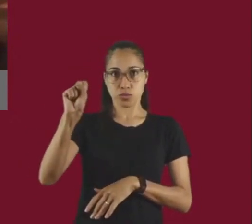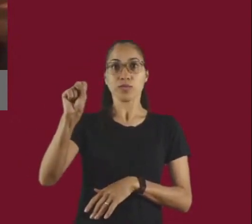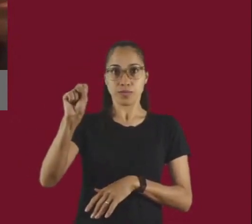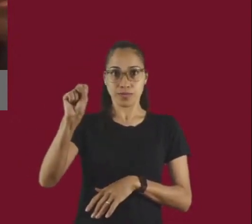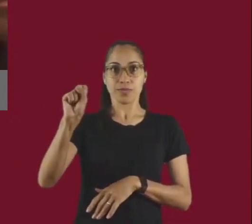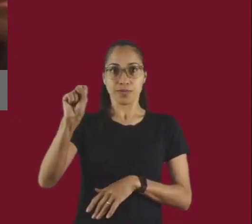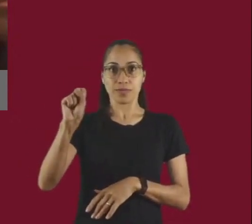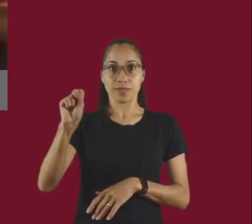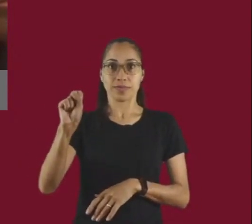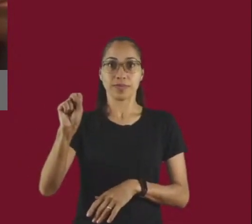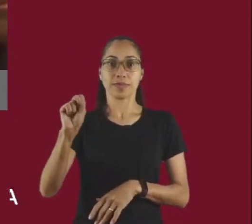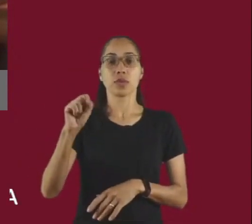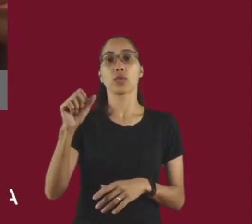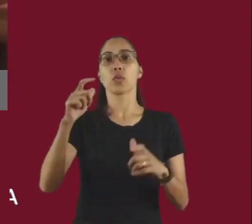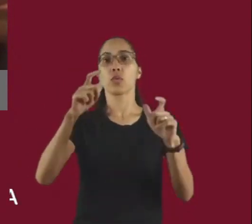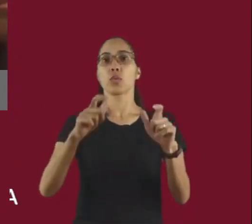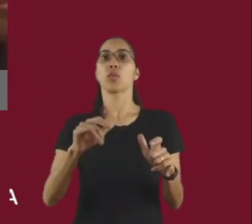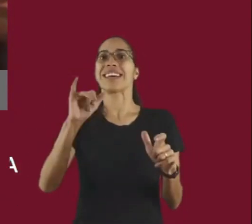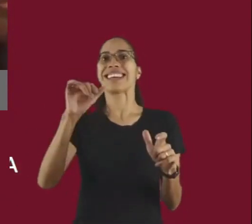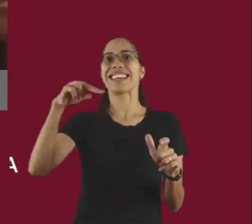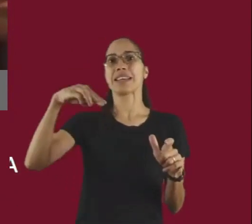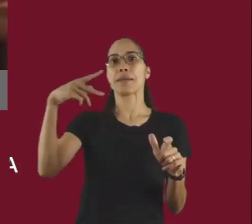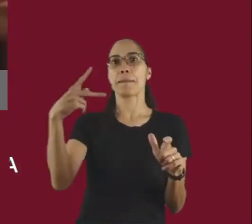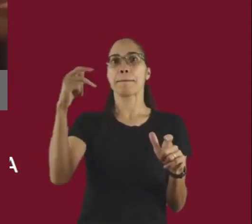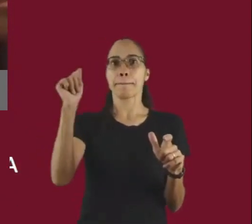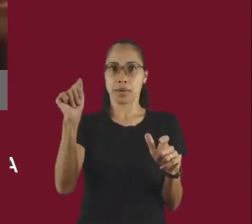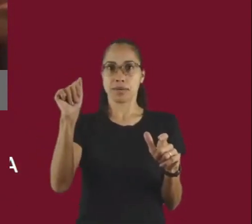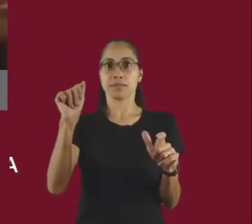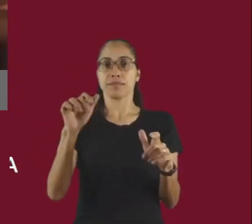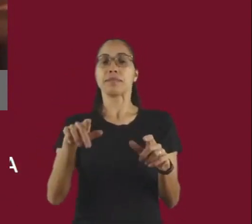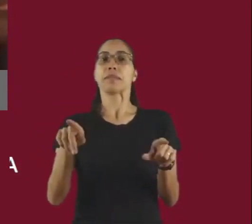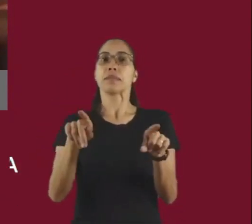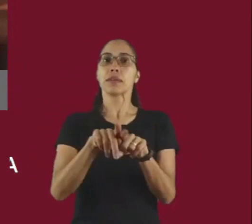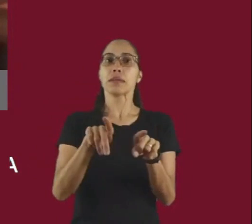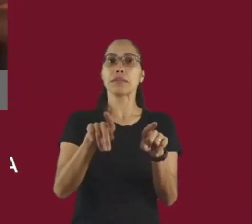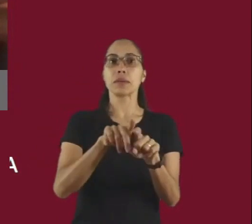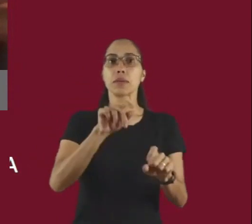e ela veio fazer uma visita, mas foi, em vez de eu mostrar